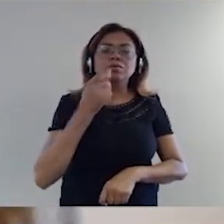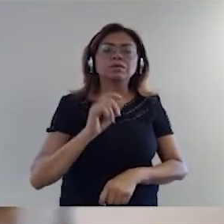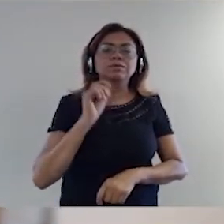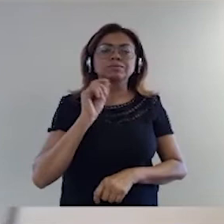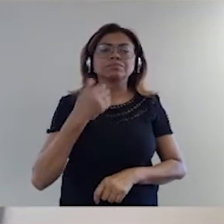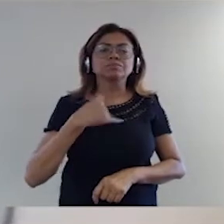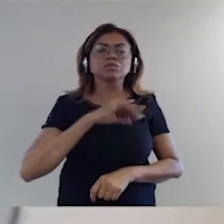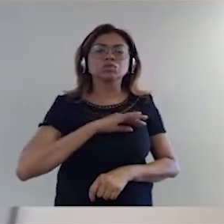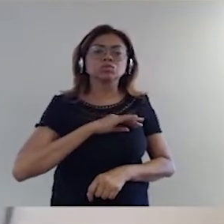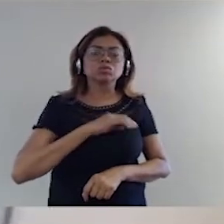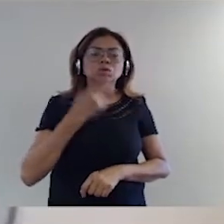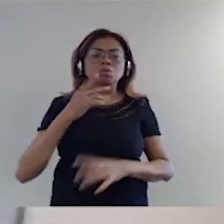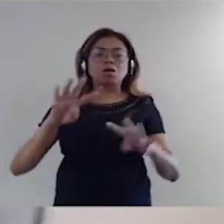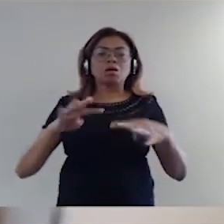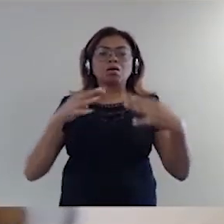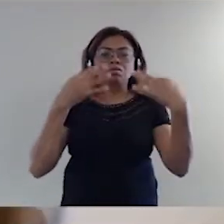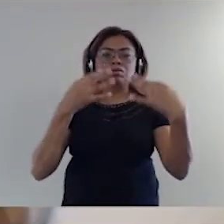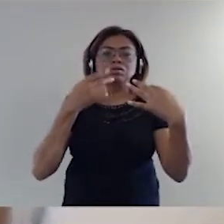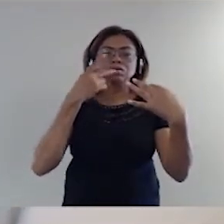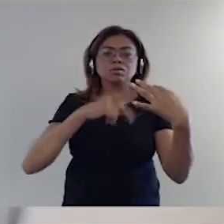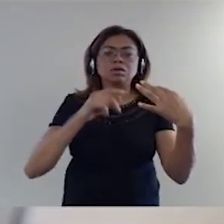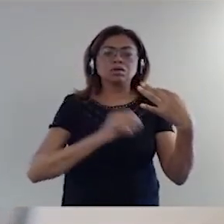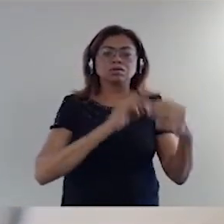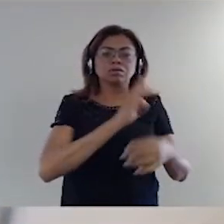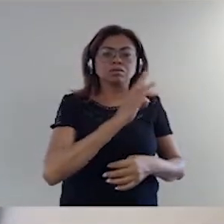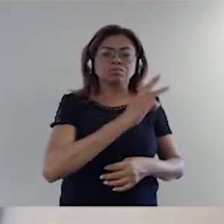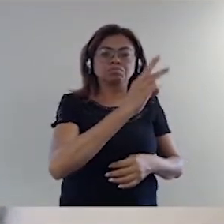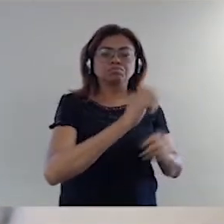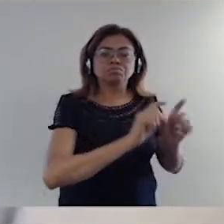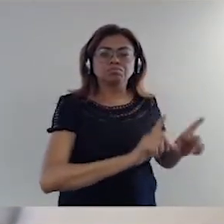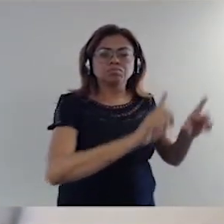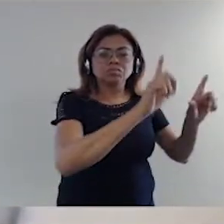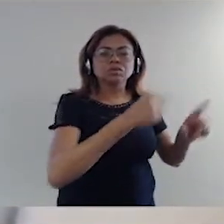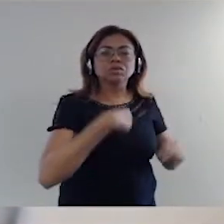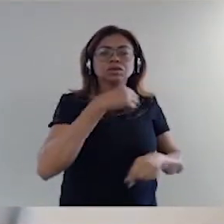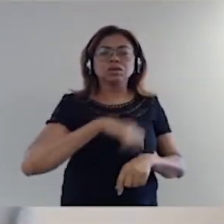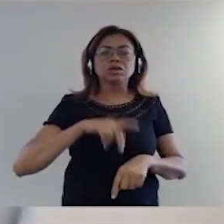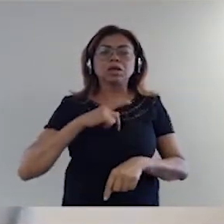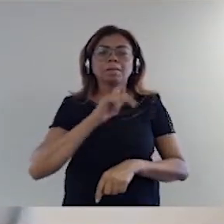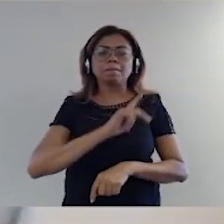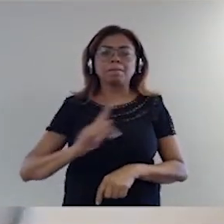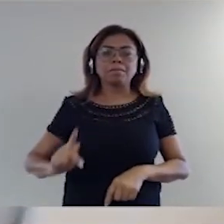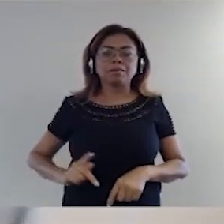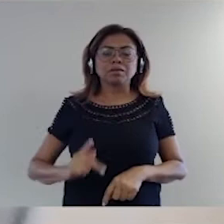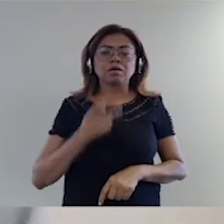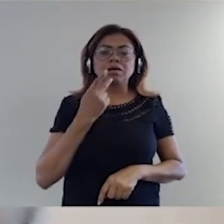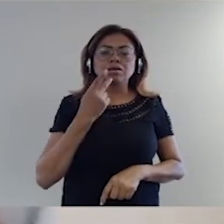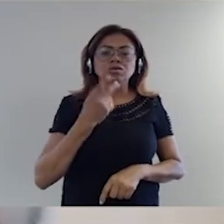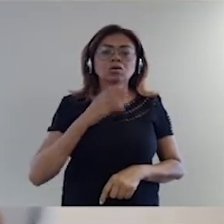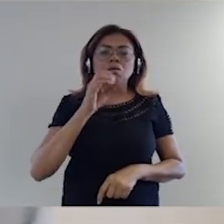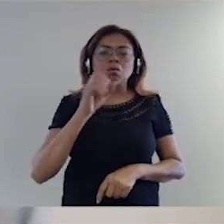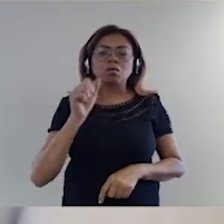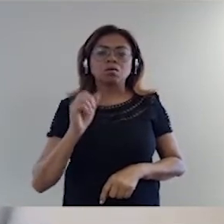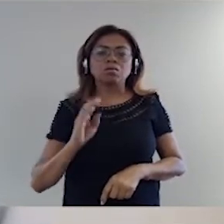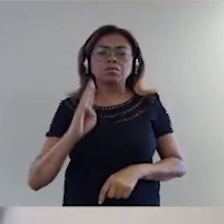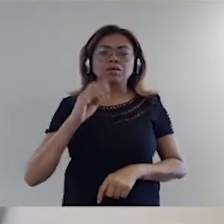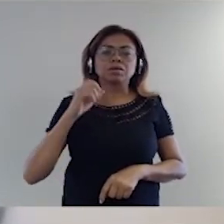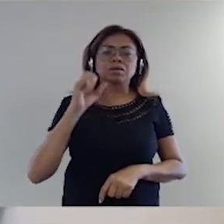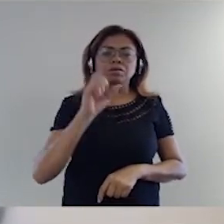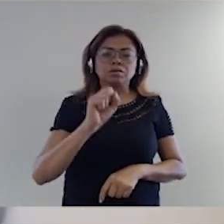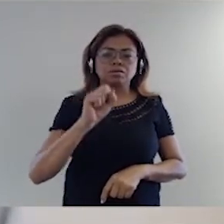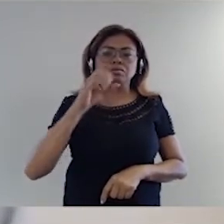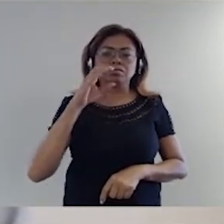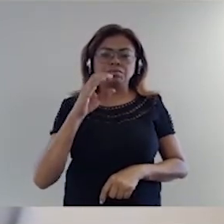sobre audiências virtuais. O Dr. Rafael é presidente da OAB Santa Catarina, especialista